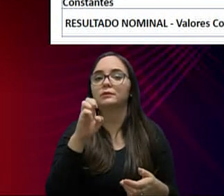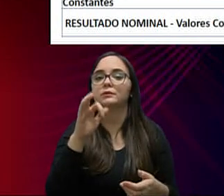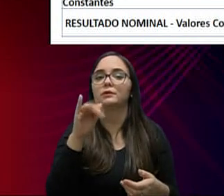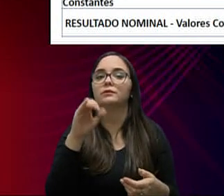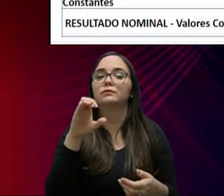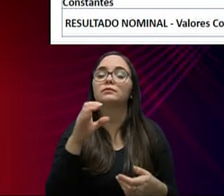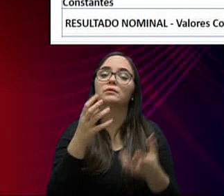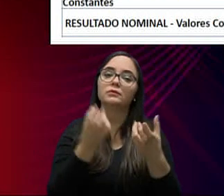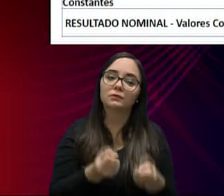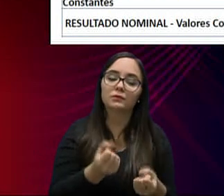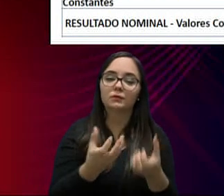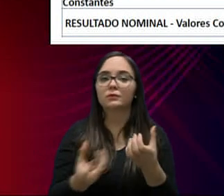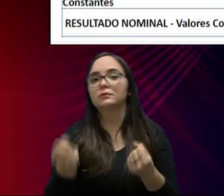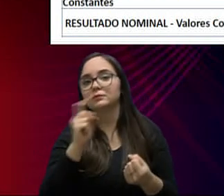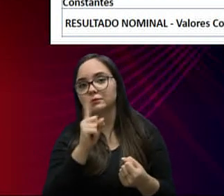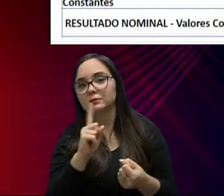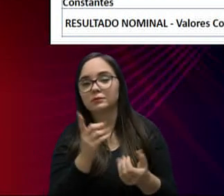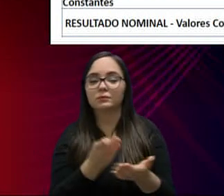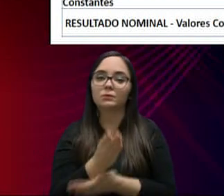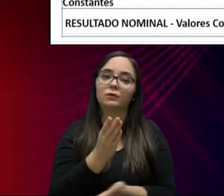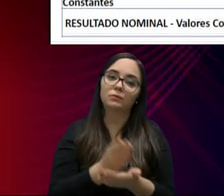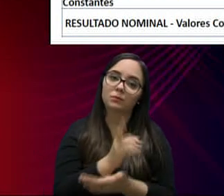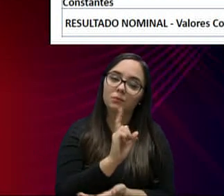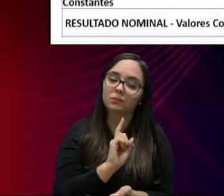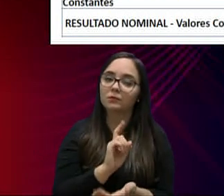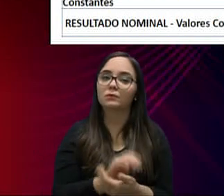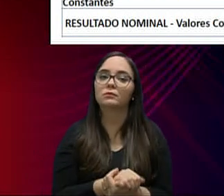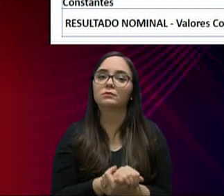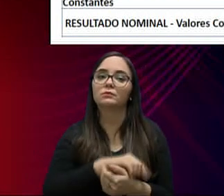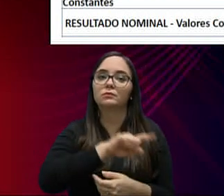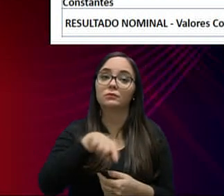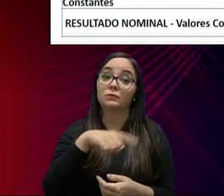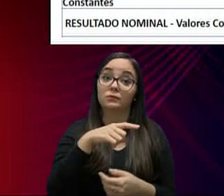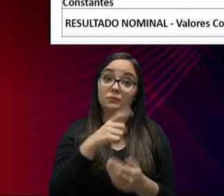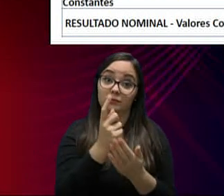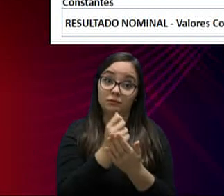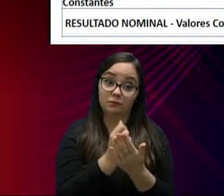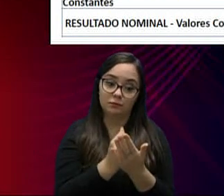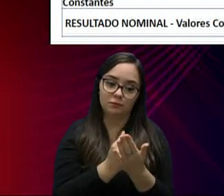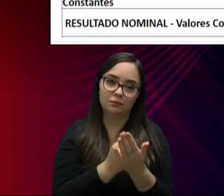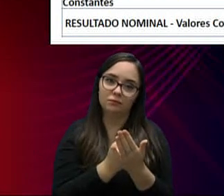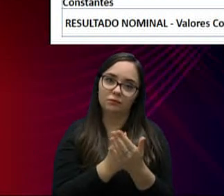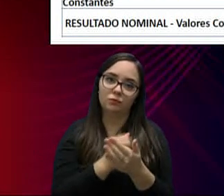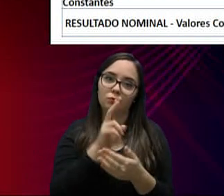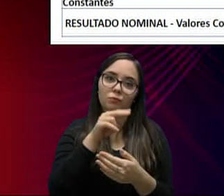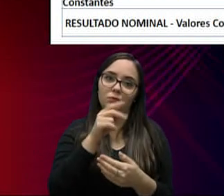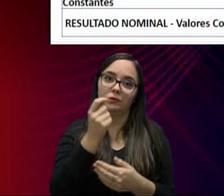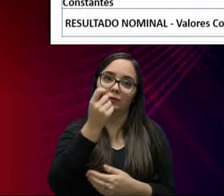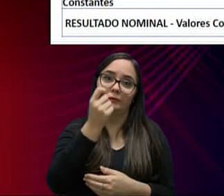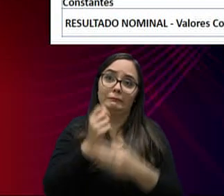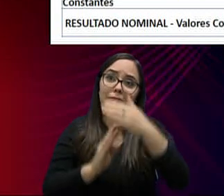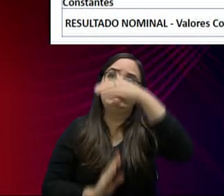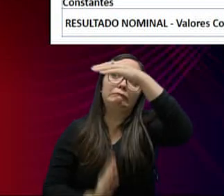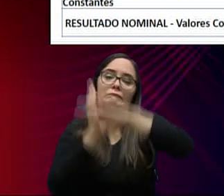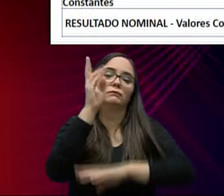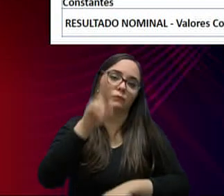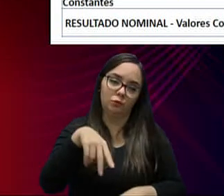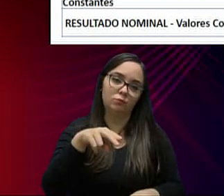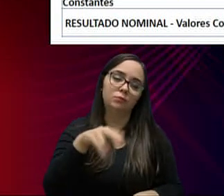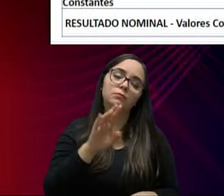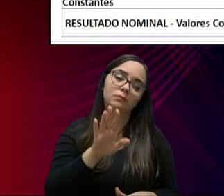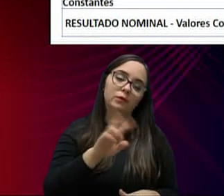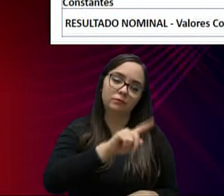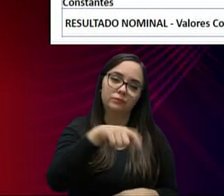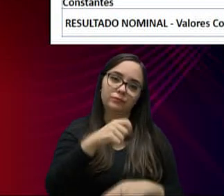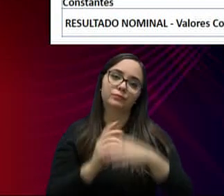permitido logicamente que a gente na execução orçamentária a gente nunca atingir mas é uma é um parâmetro para que